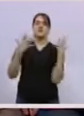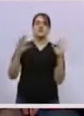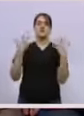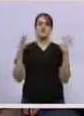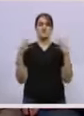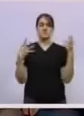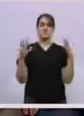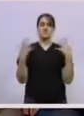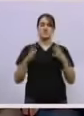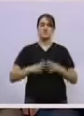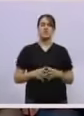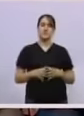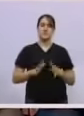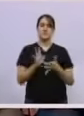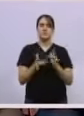Braços abertos.